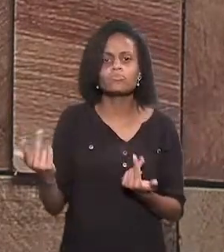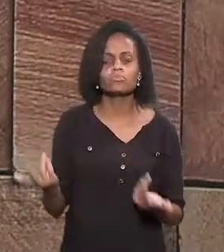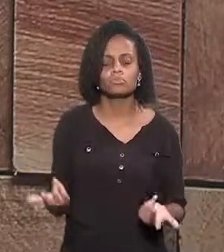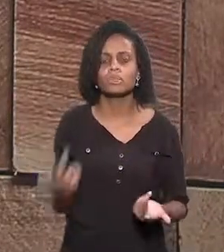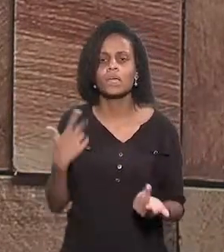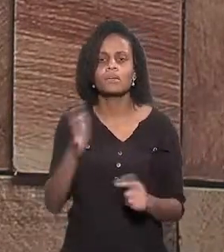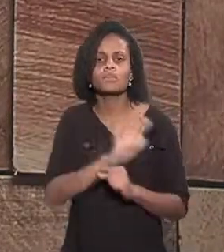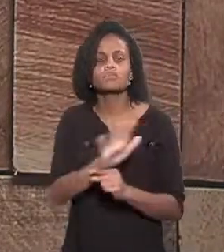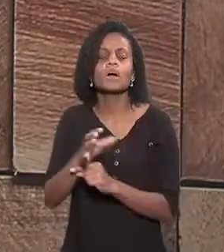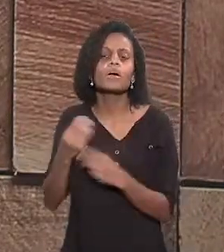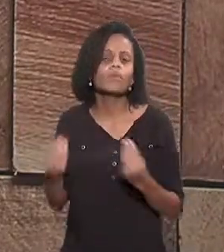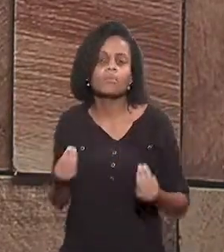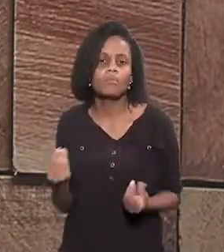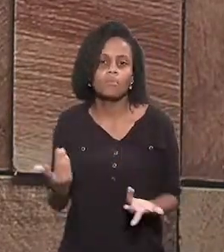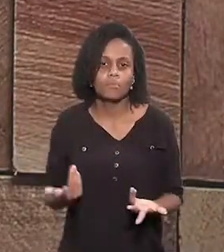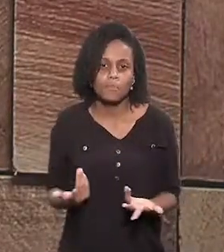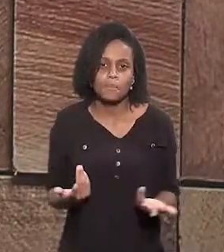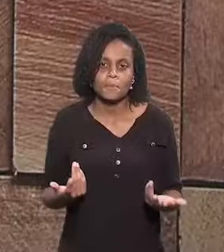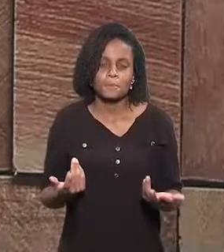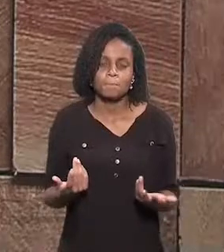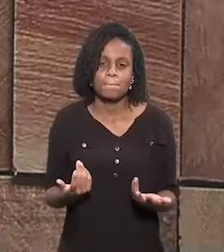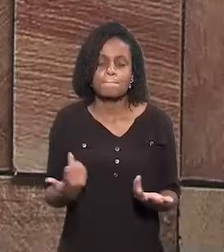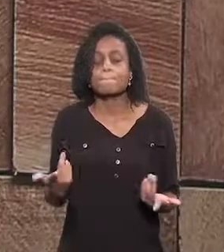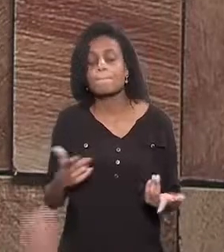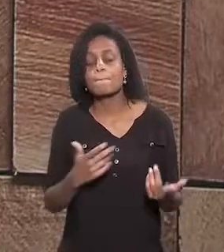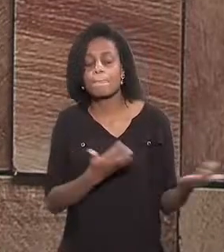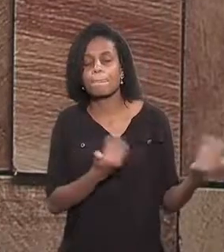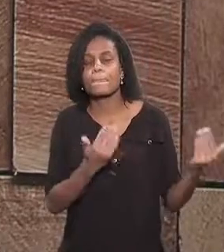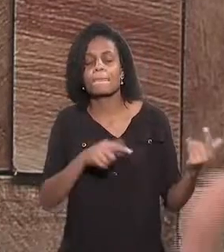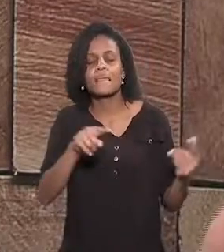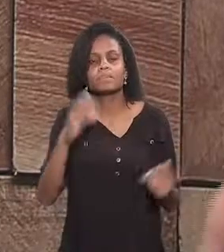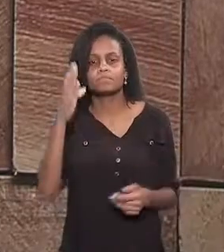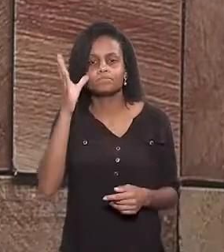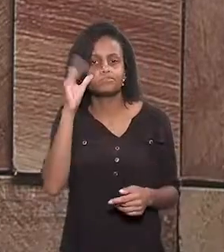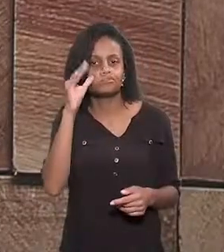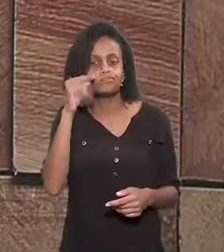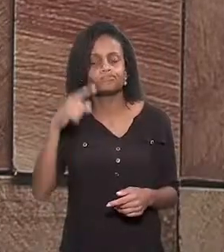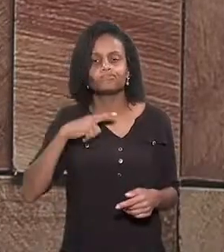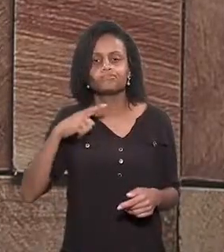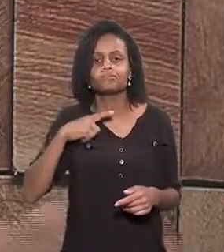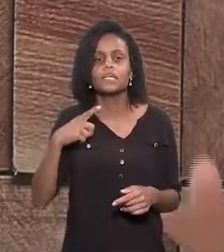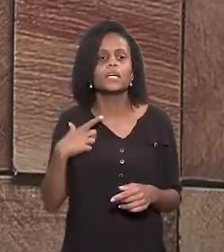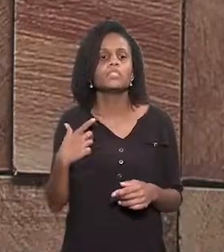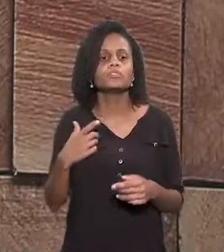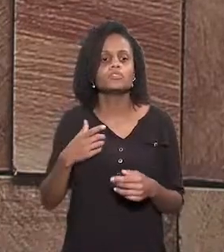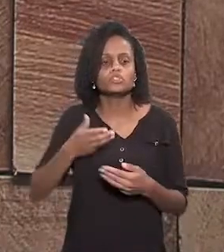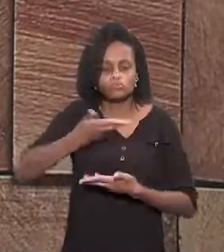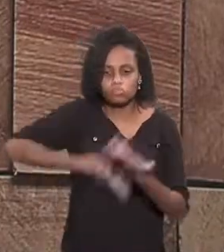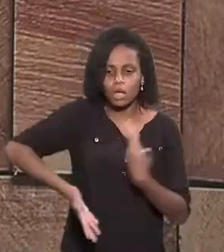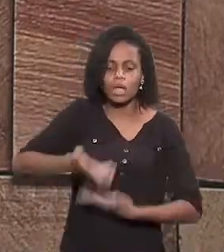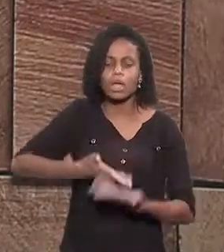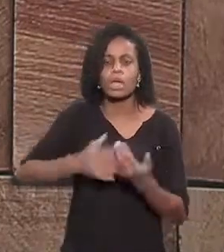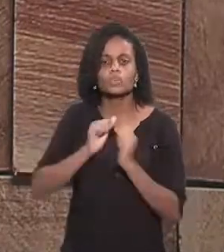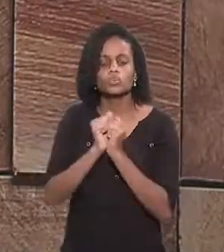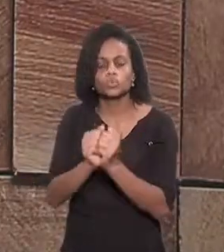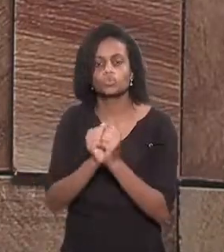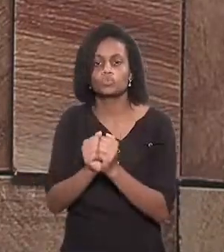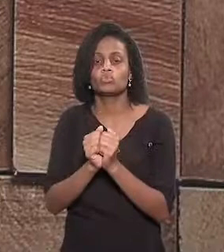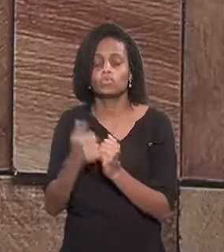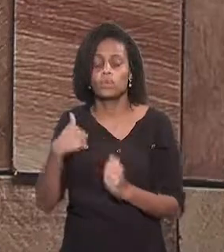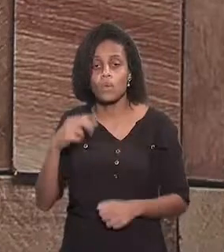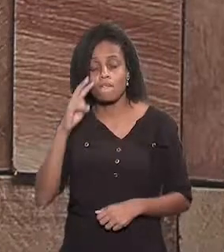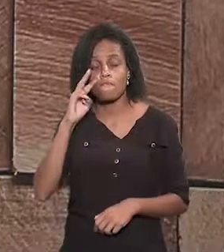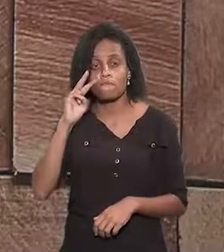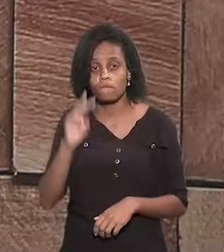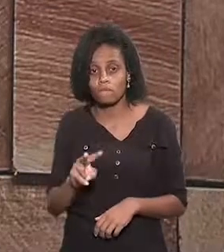com vocês, quero participar, como eu faço. Então, muitos jovens têm essa curiosidade de participar, de estar junto. Então,